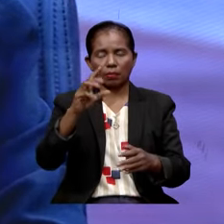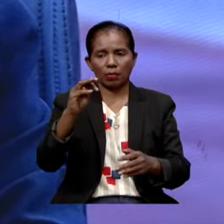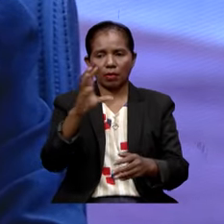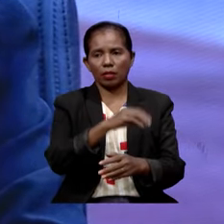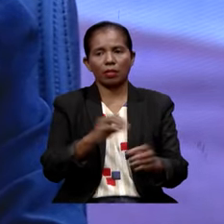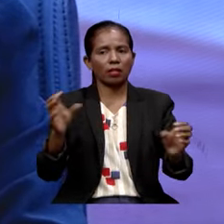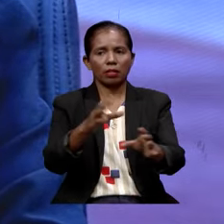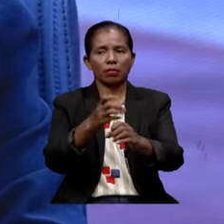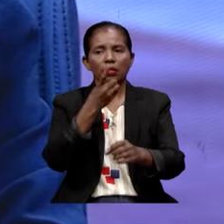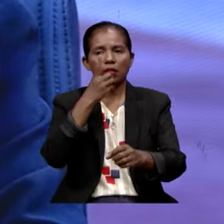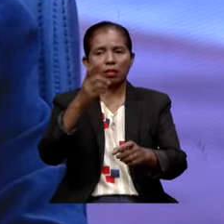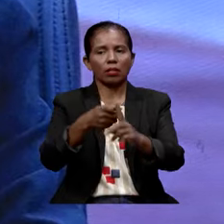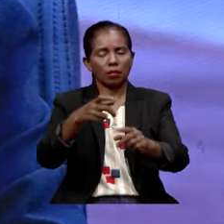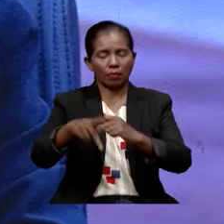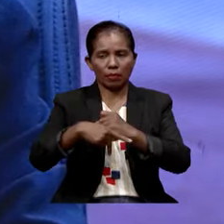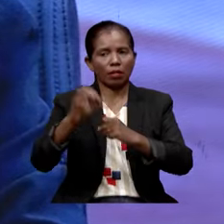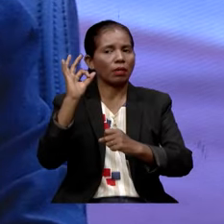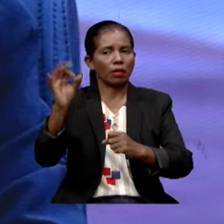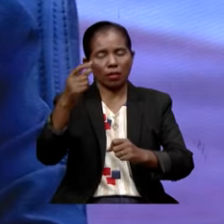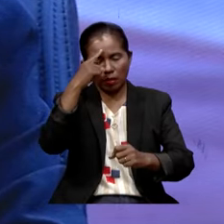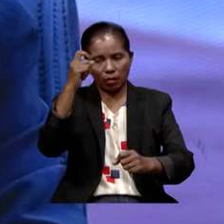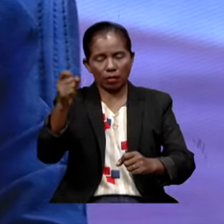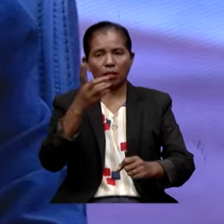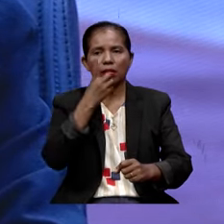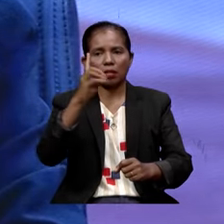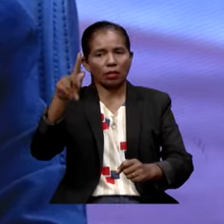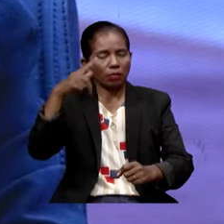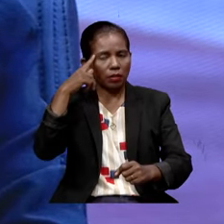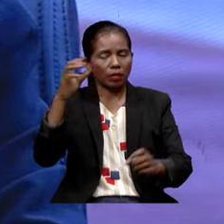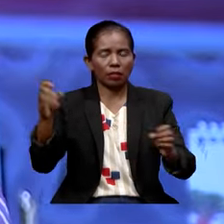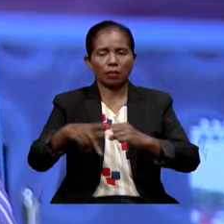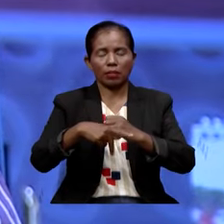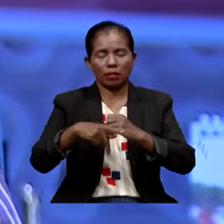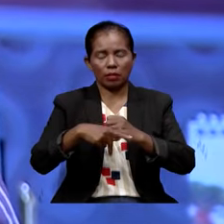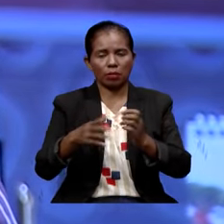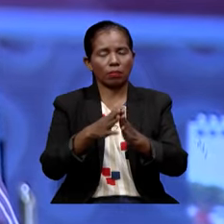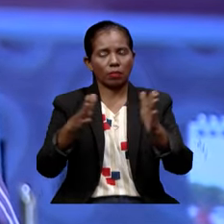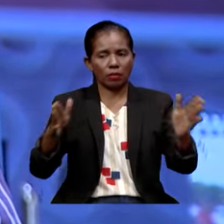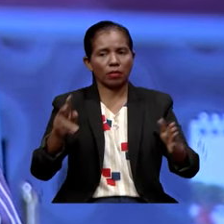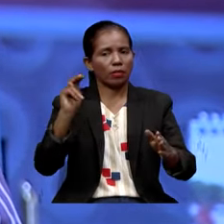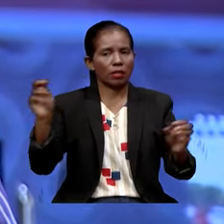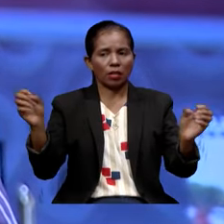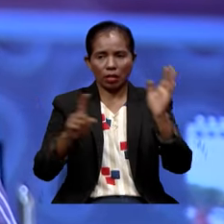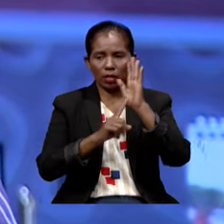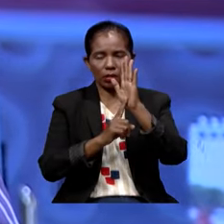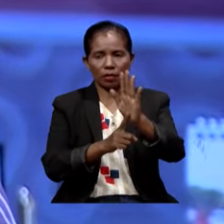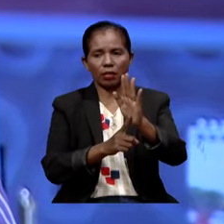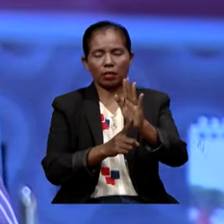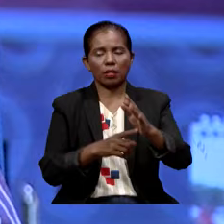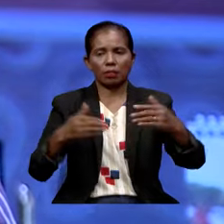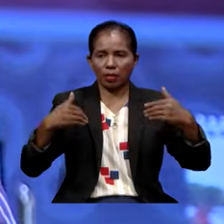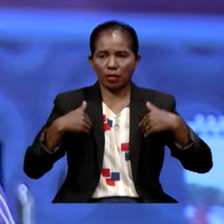declaração política russa e bancada Fretalin, também considera a declaração política bancada oposição NEM, la reflete a realidade no